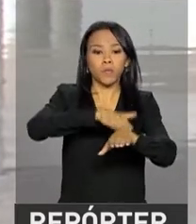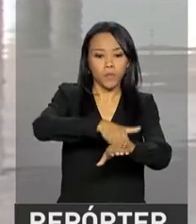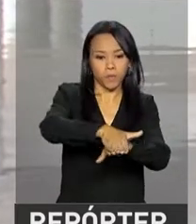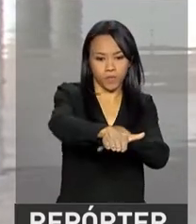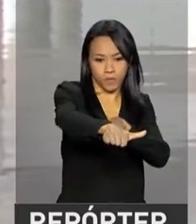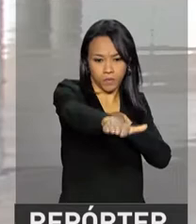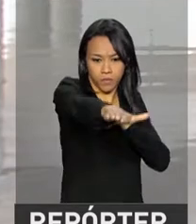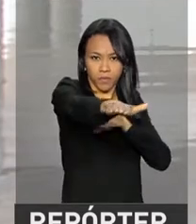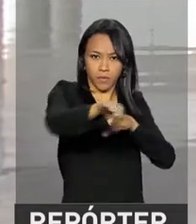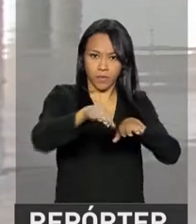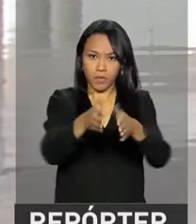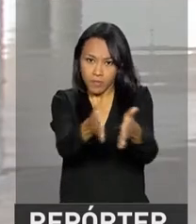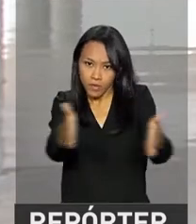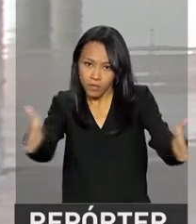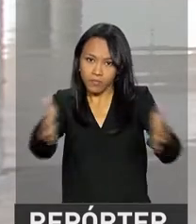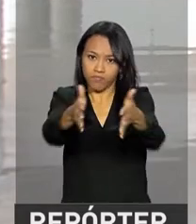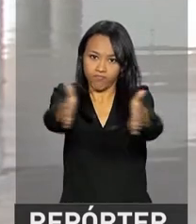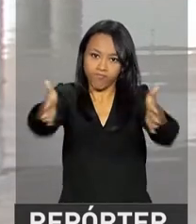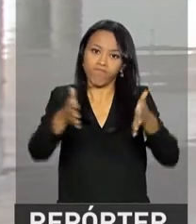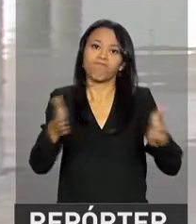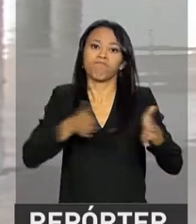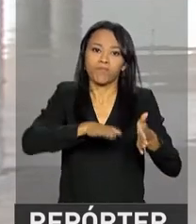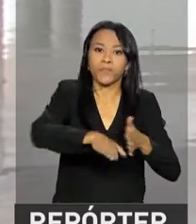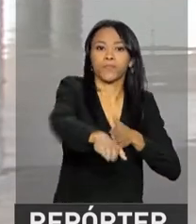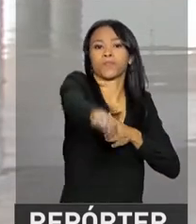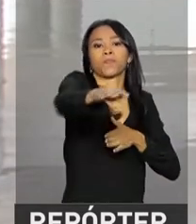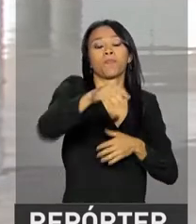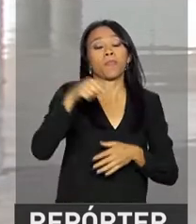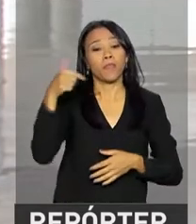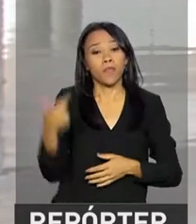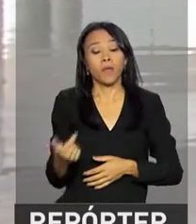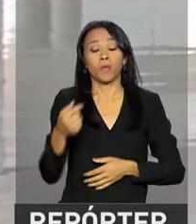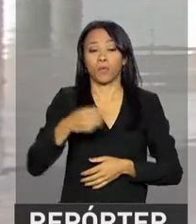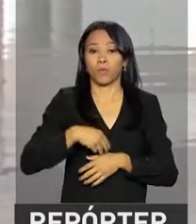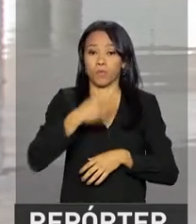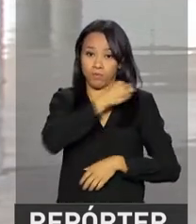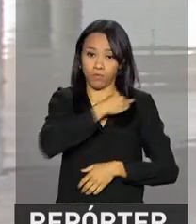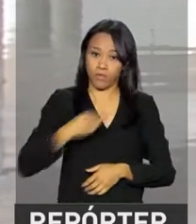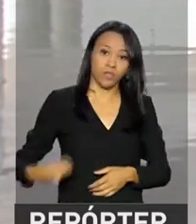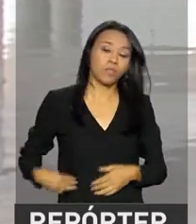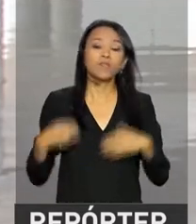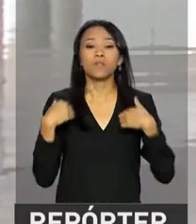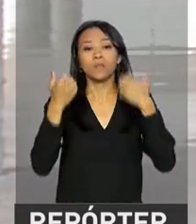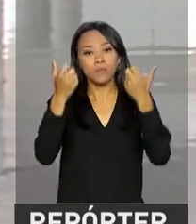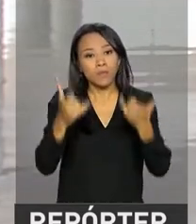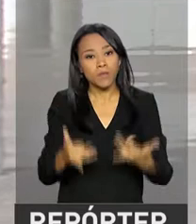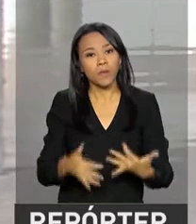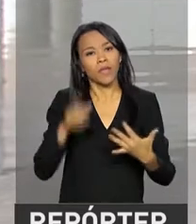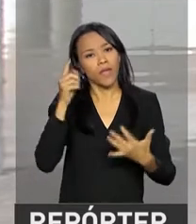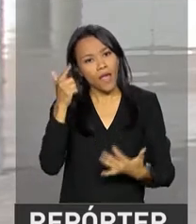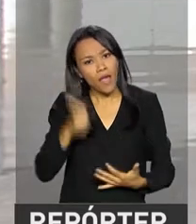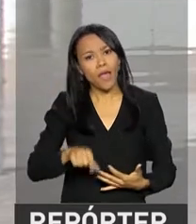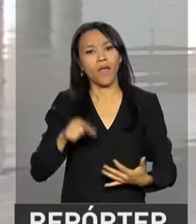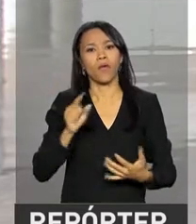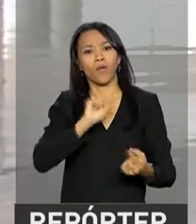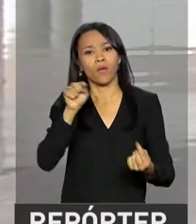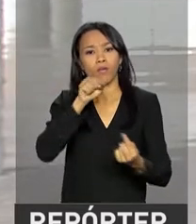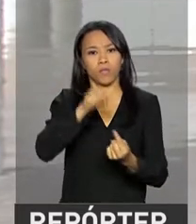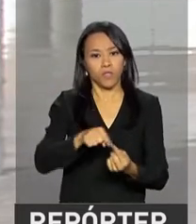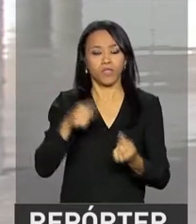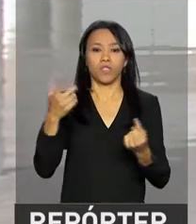um ministro dos transportes maurício quintella destacou que é mais um passo para a modernização